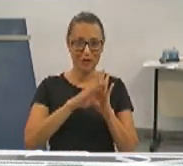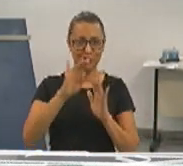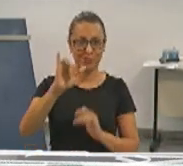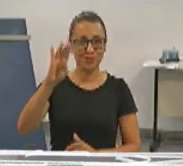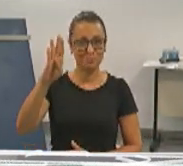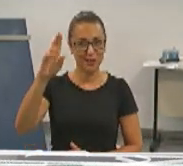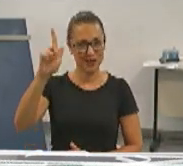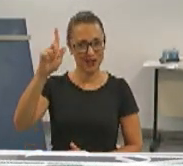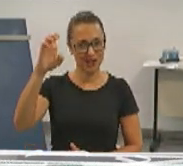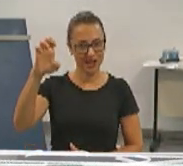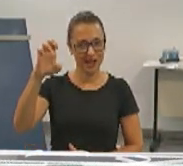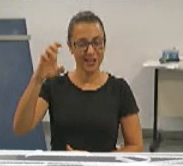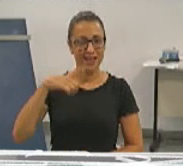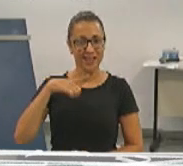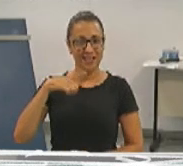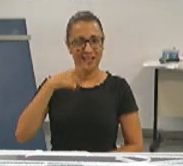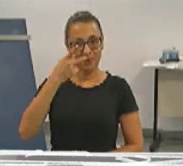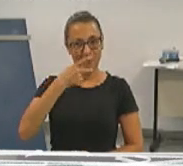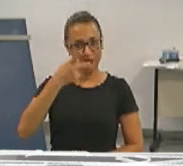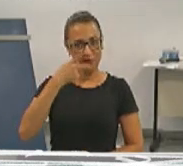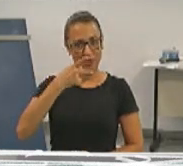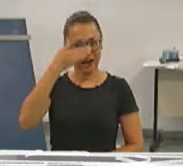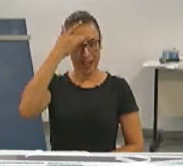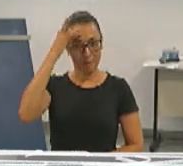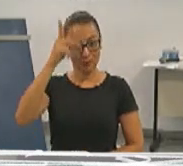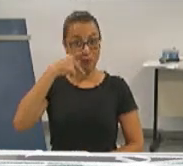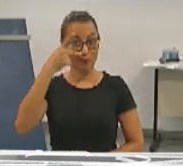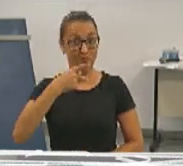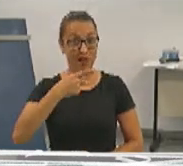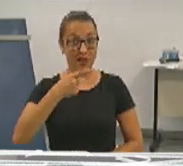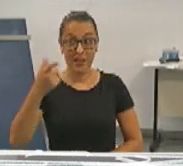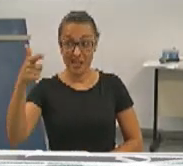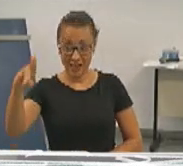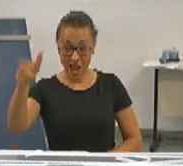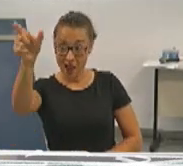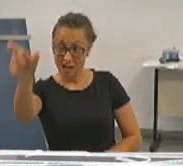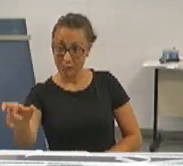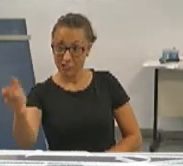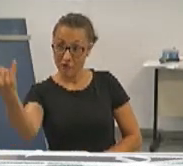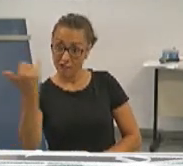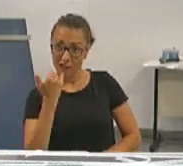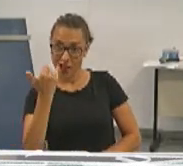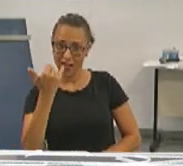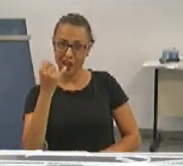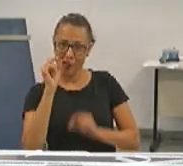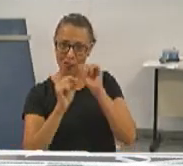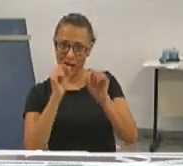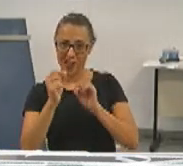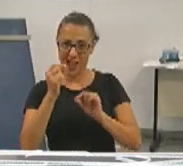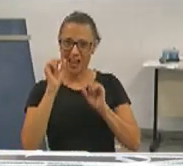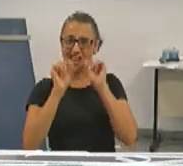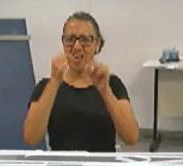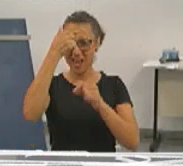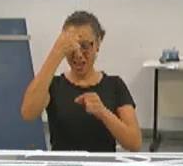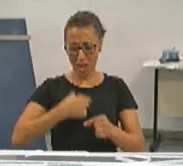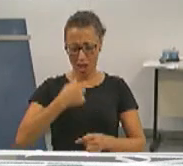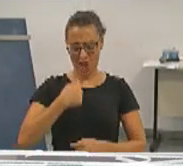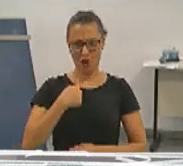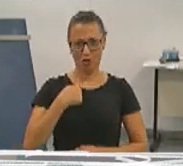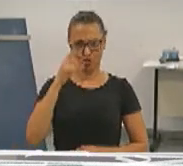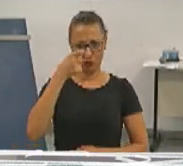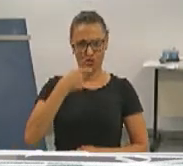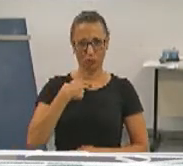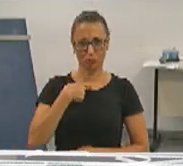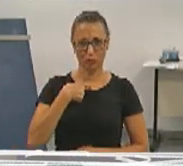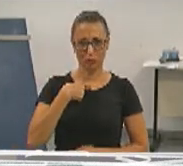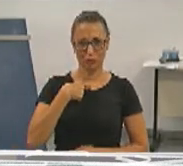né? Nada melhor que a pessoa possa dizer aquilo que ela é, quem ela é, né? E